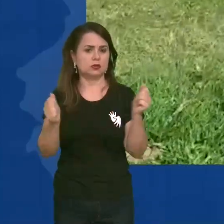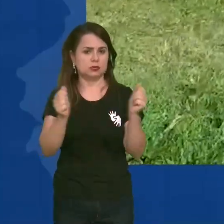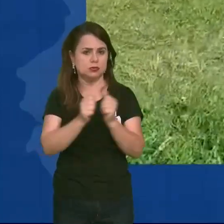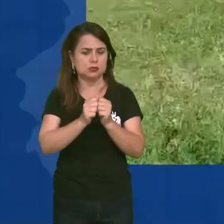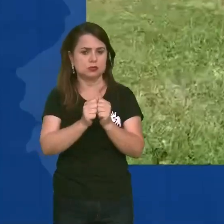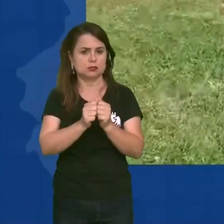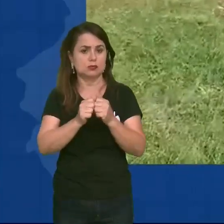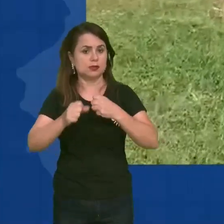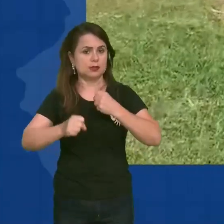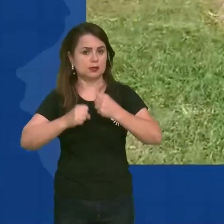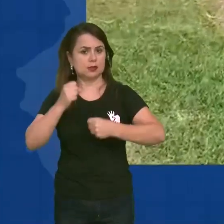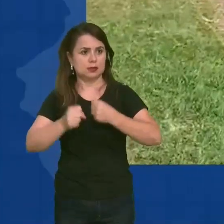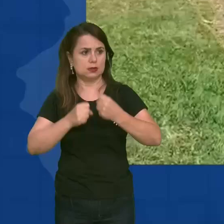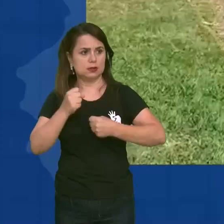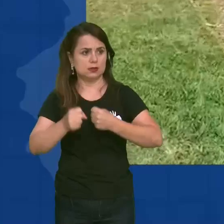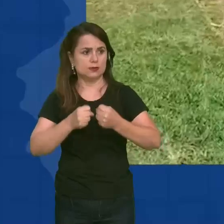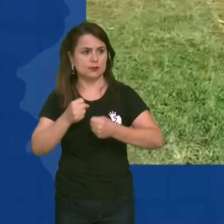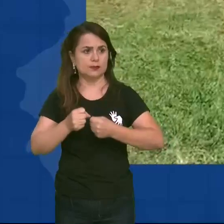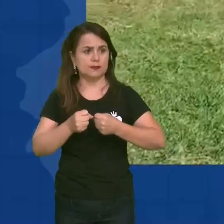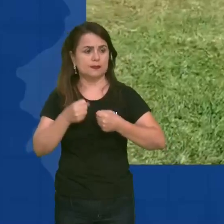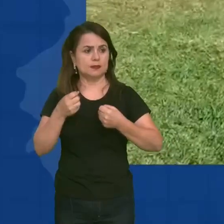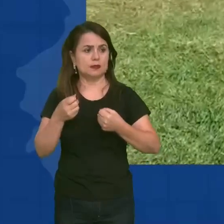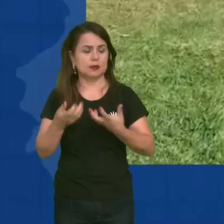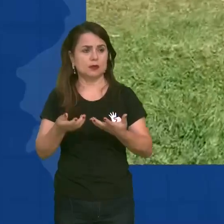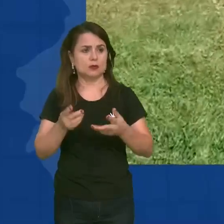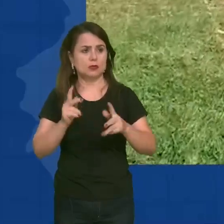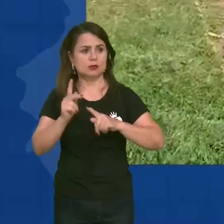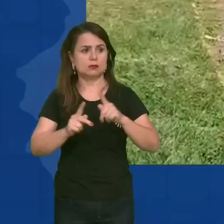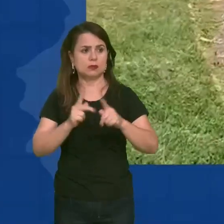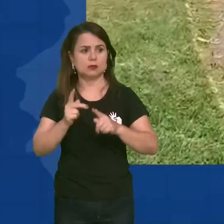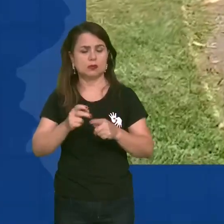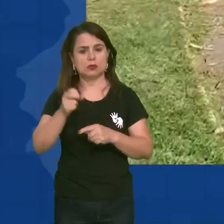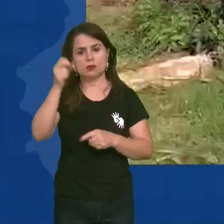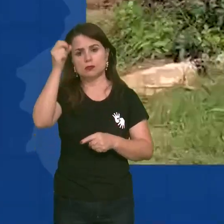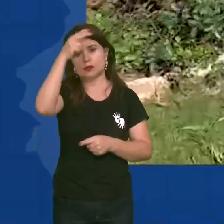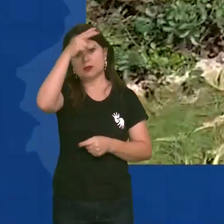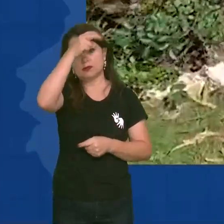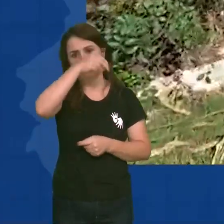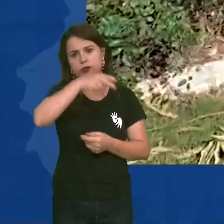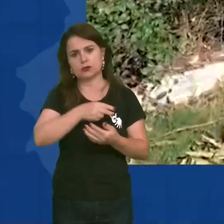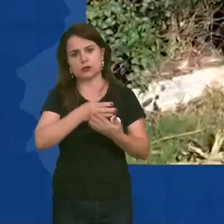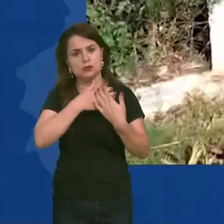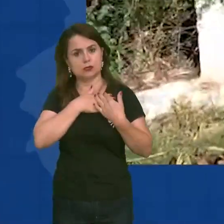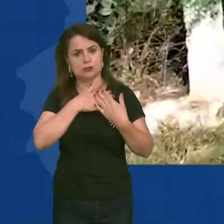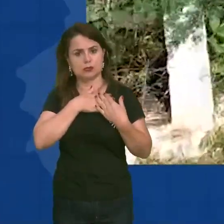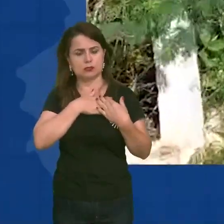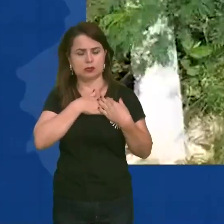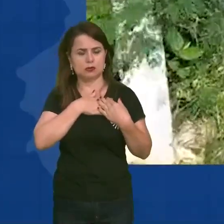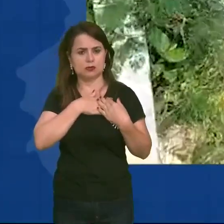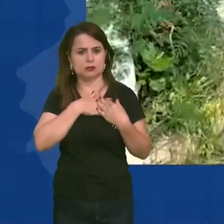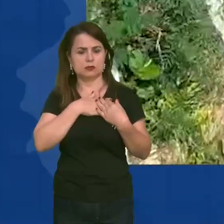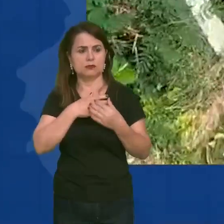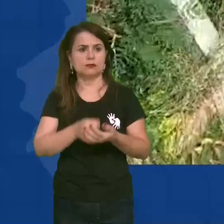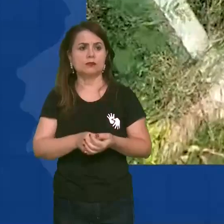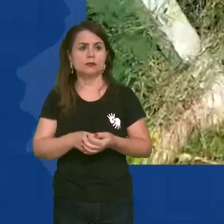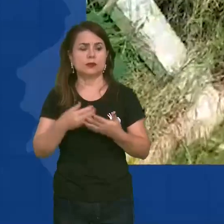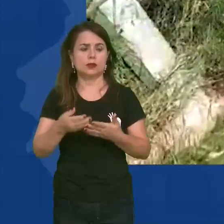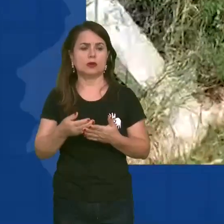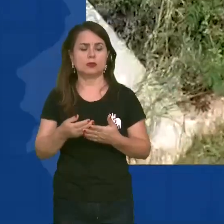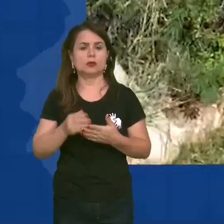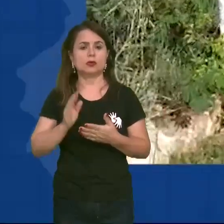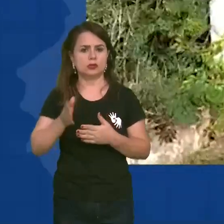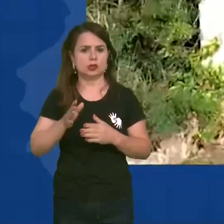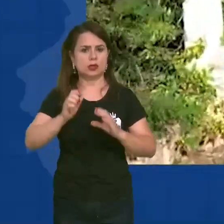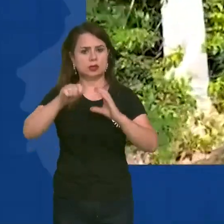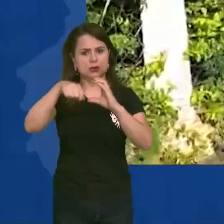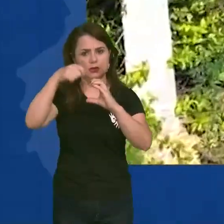os pais né o prefeito se comprometeu assumiu o compromisso de público os atletas têm isso gravado eu vou